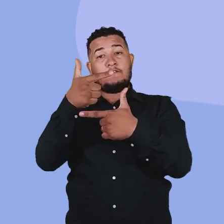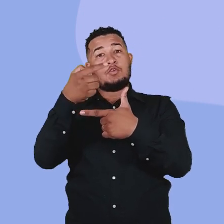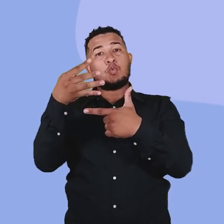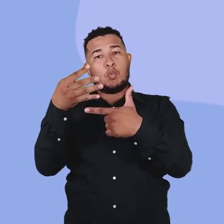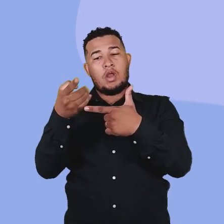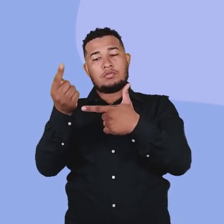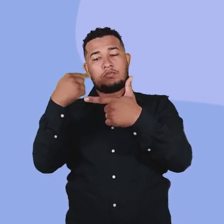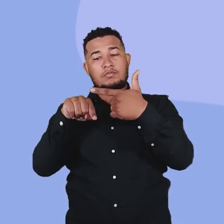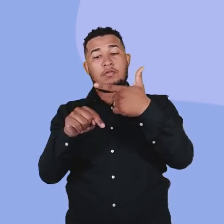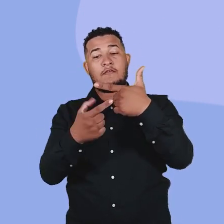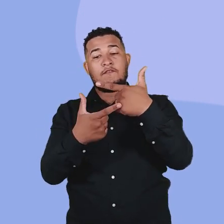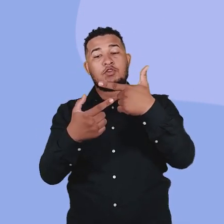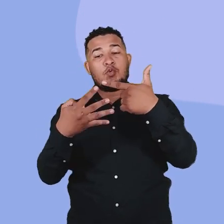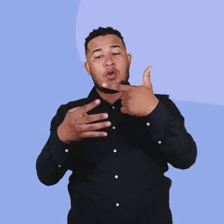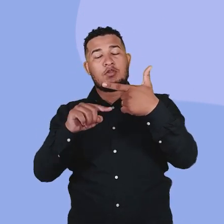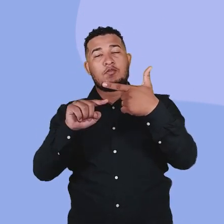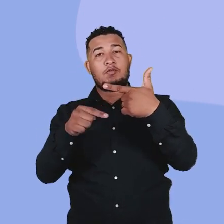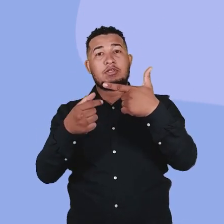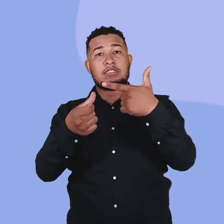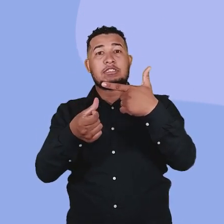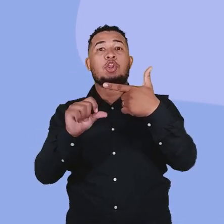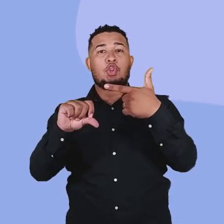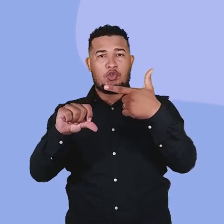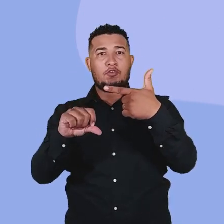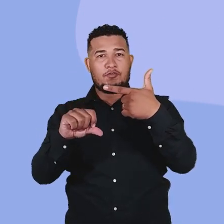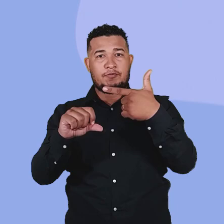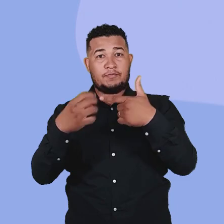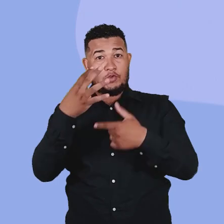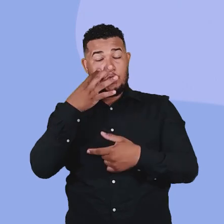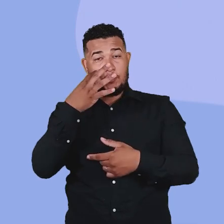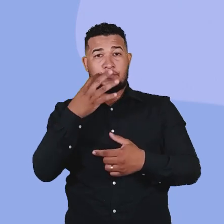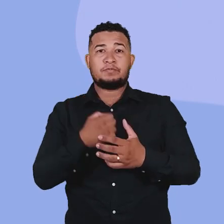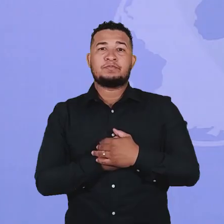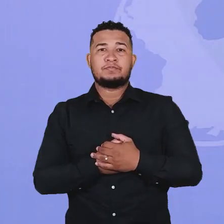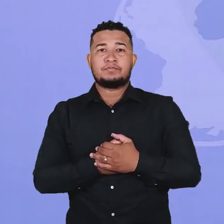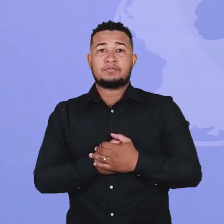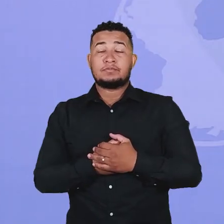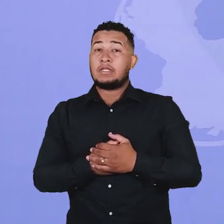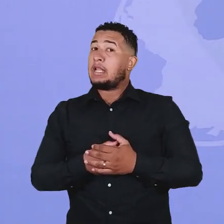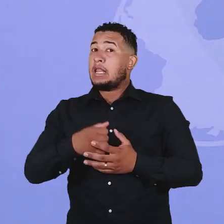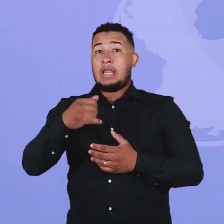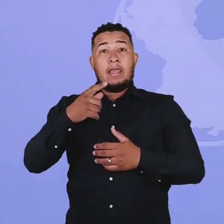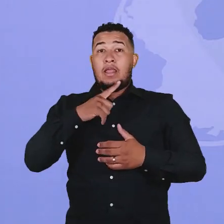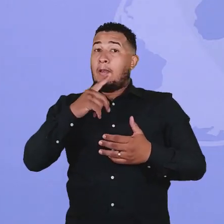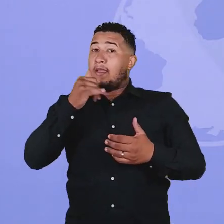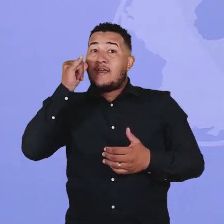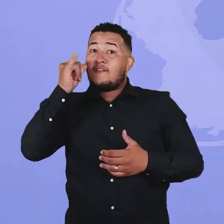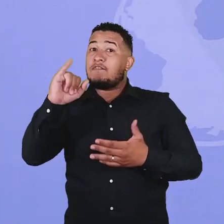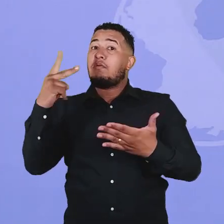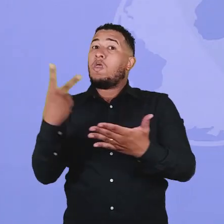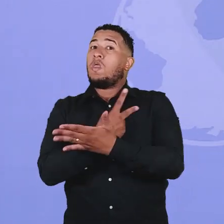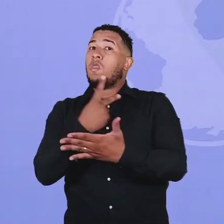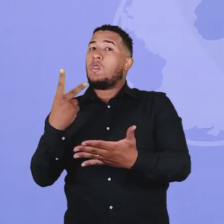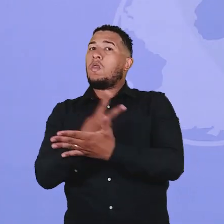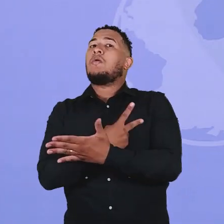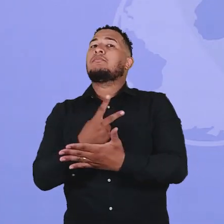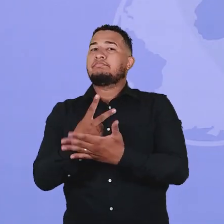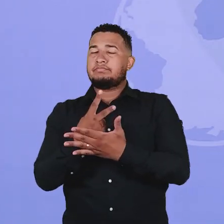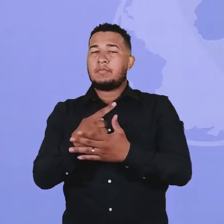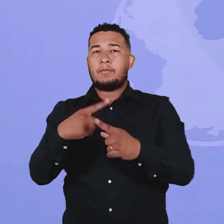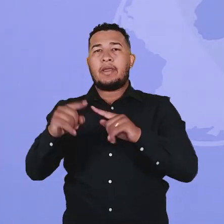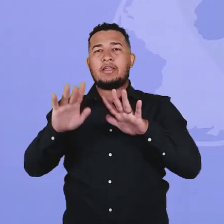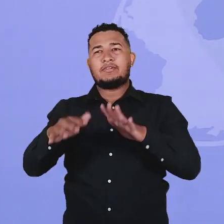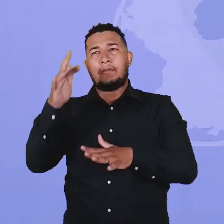3,24 ao quadrado, que daria o IMC de 24,69. Olha para cá. Não cometa um erro que geralmente é